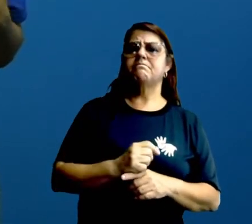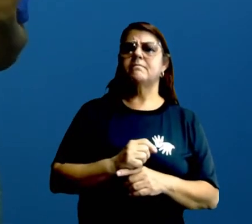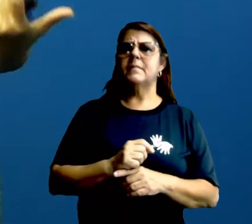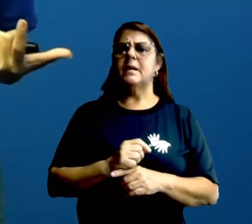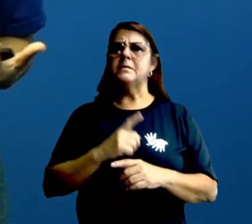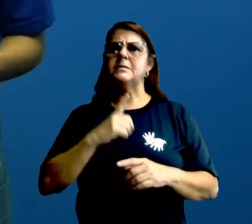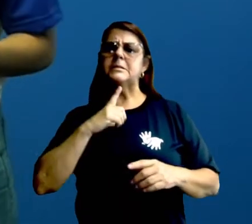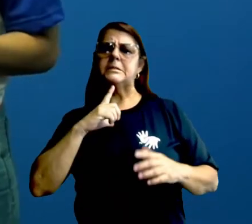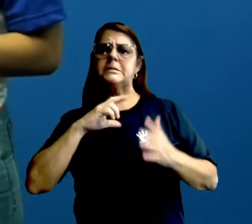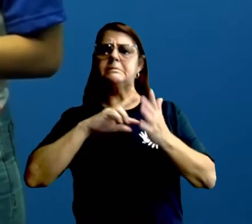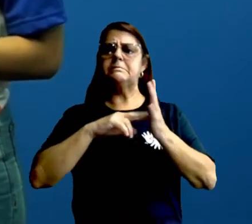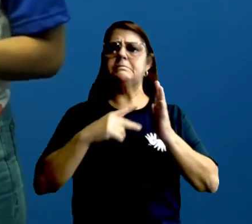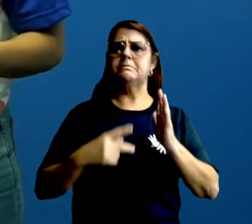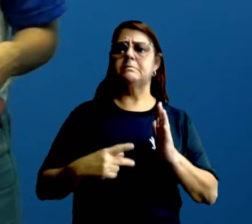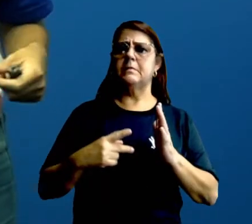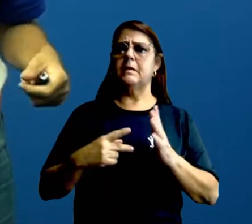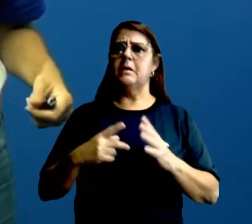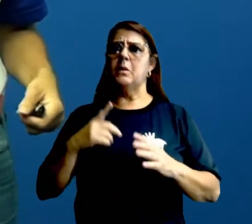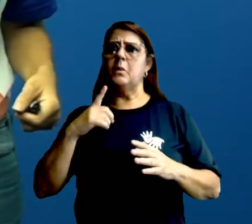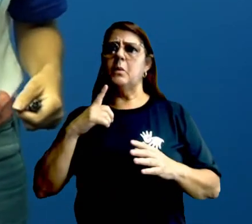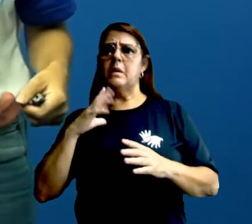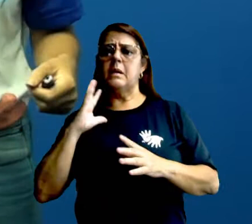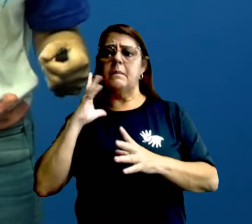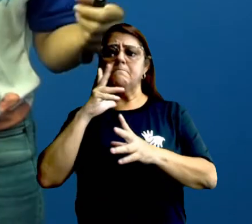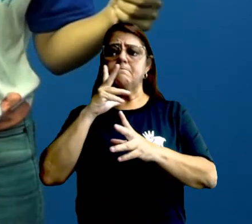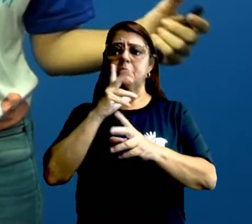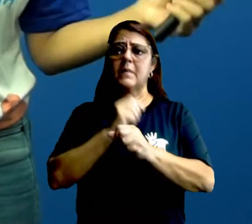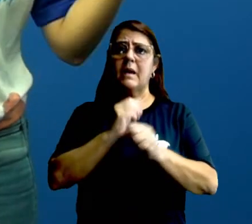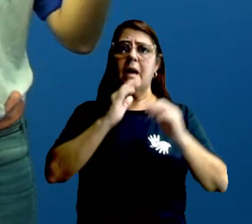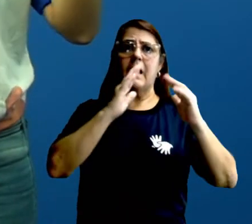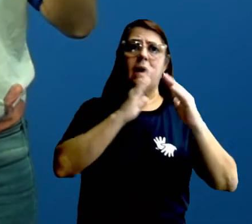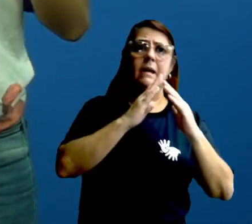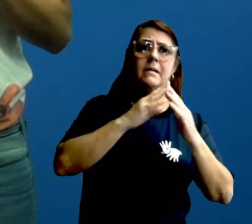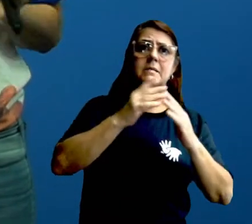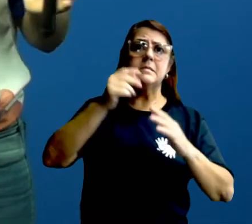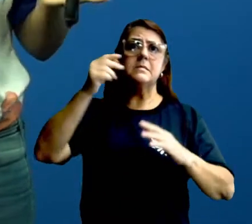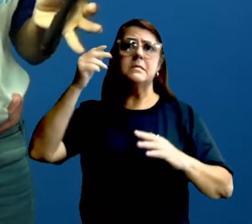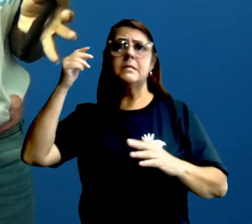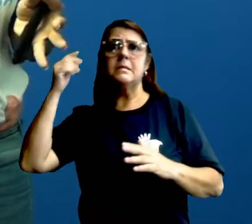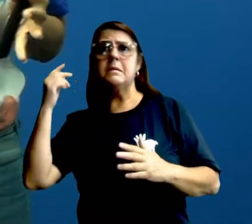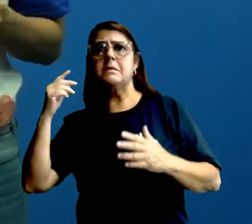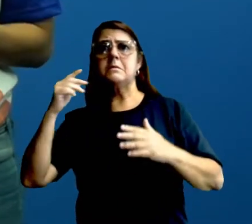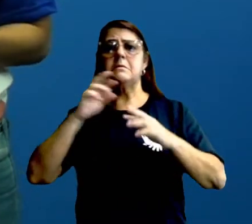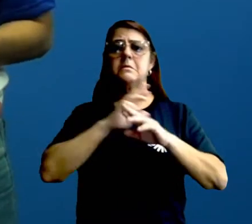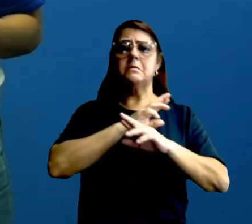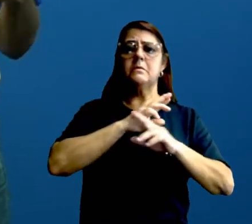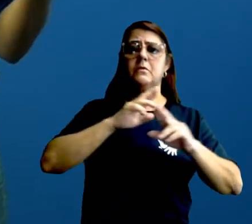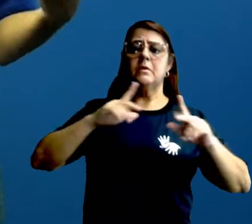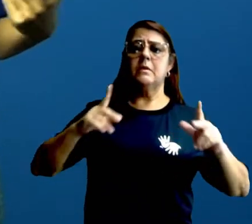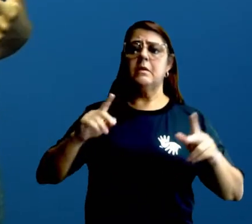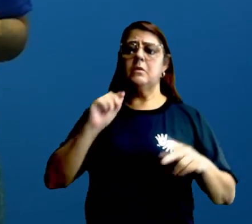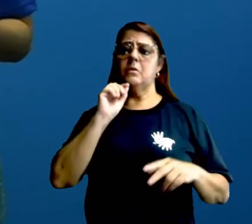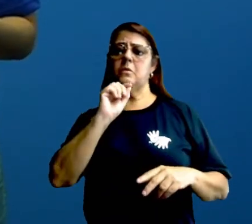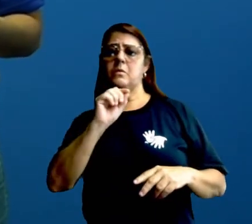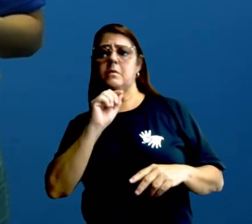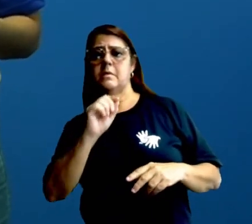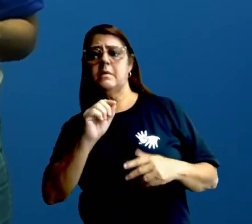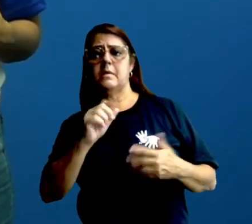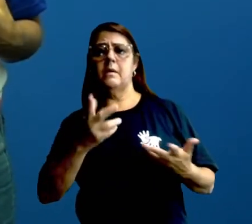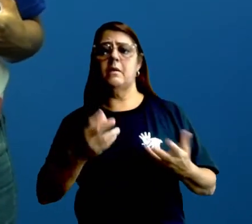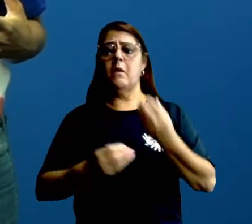esse conceito, compreender as diferentes formas de patrimônio, o que